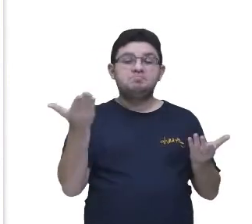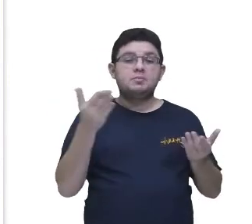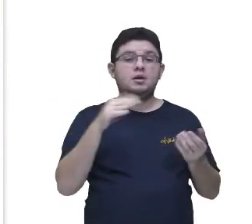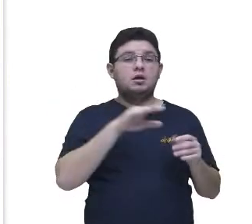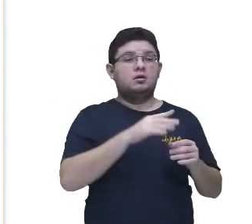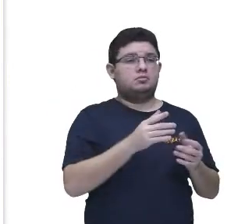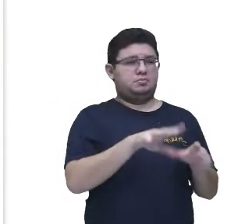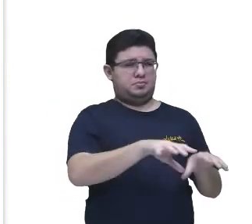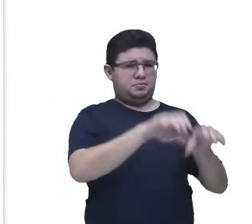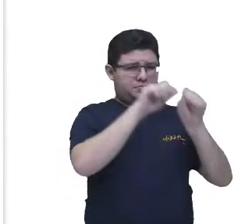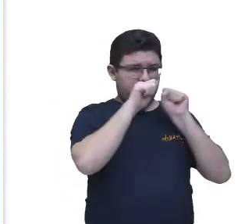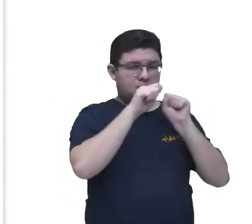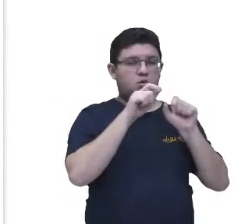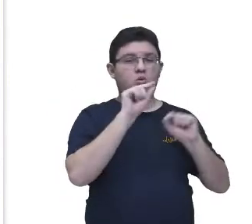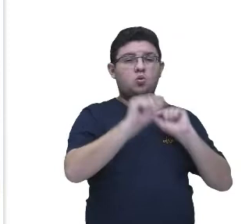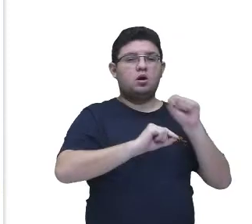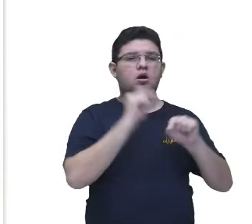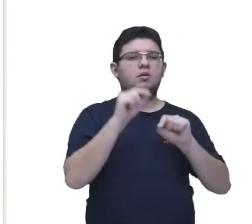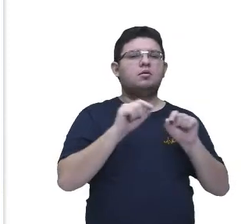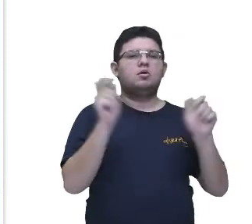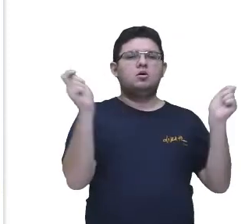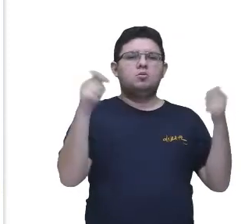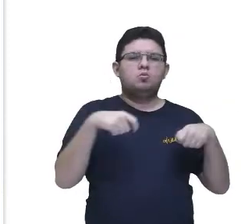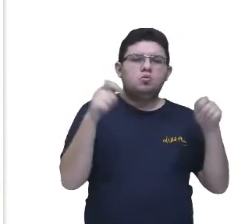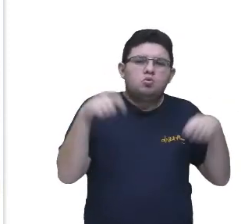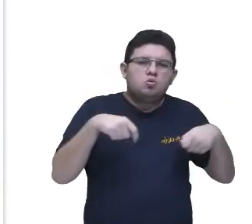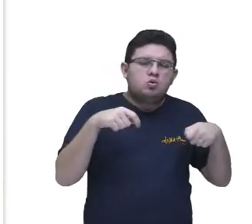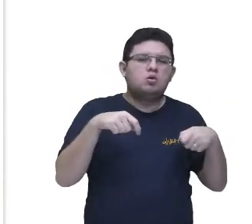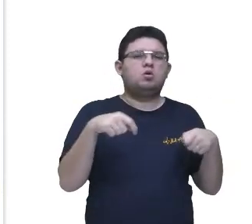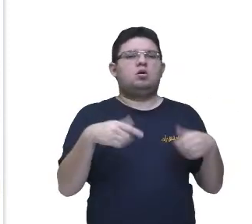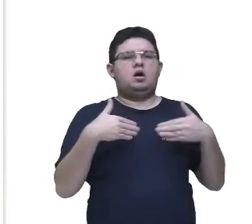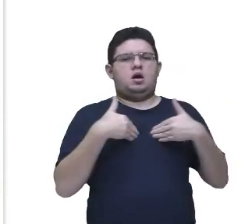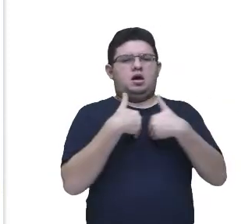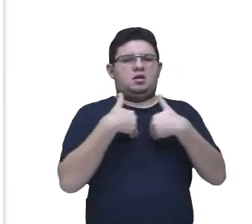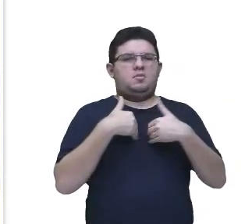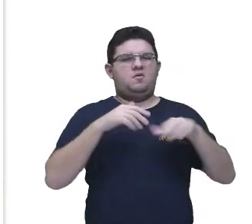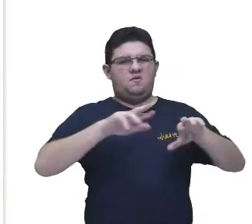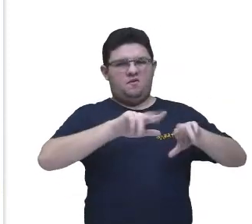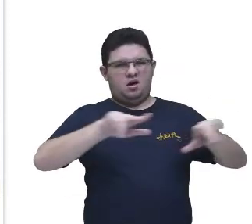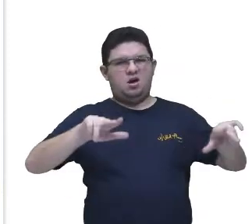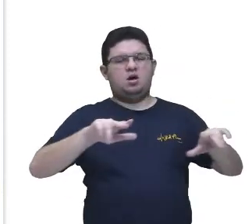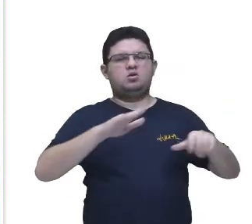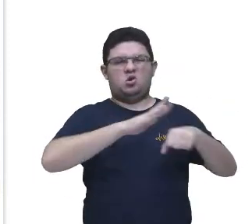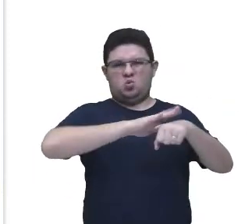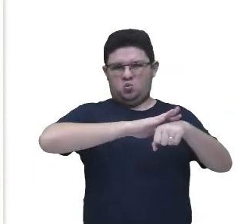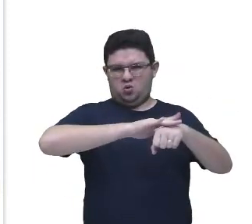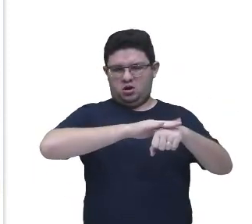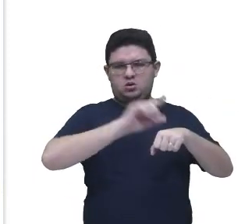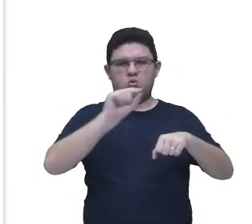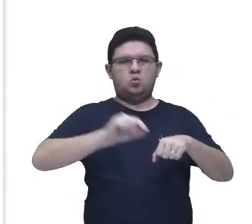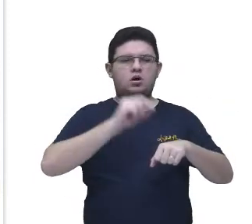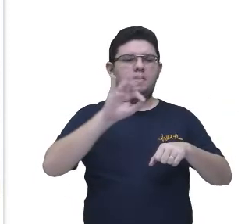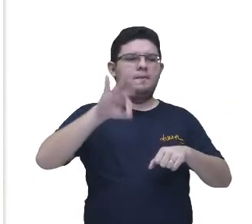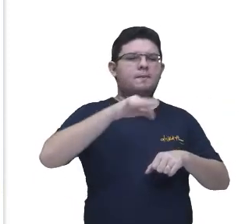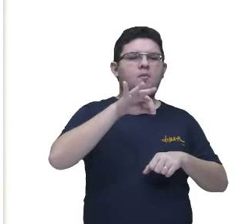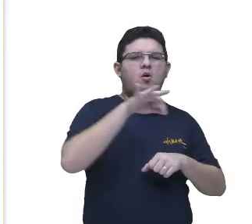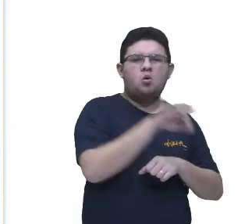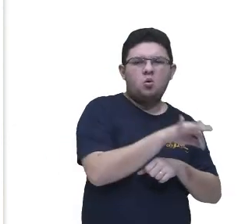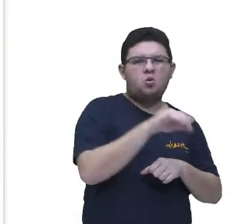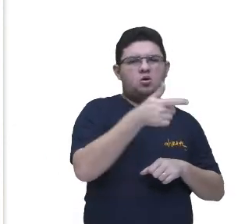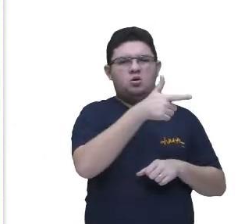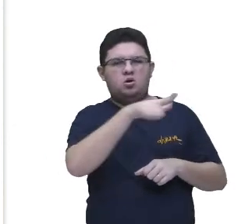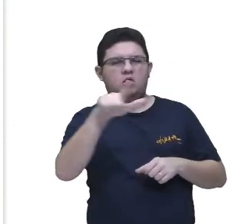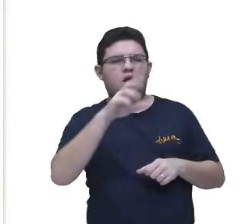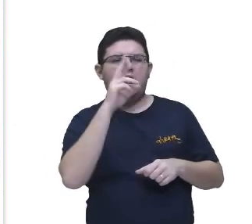cheiro atrai animais que são transmissores de doenças, como por exemplo, moscas, mosquitos e até